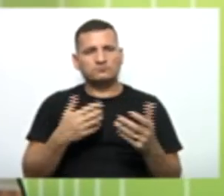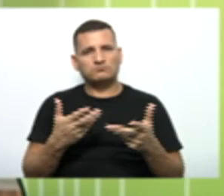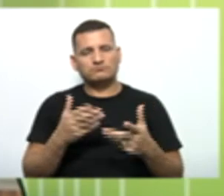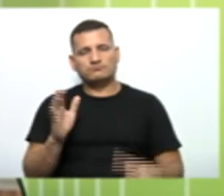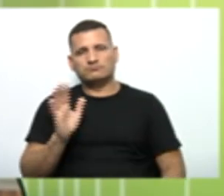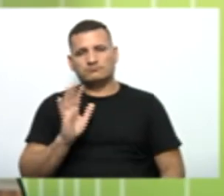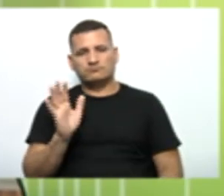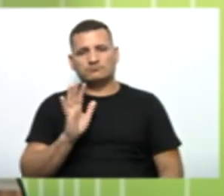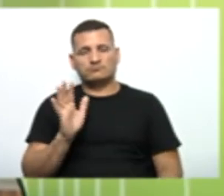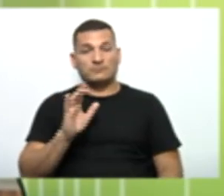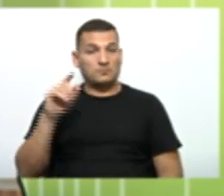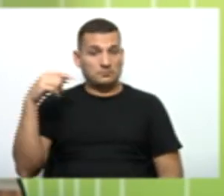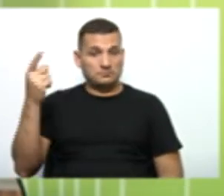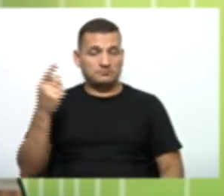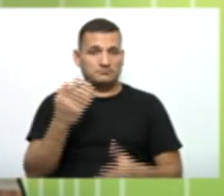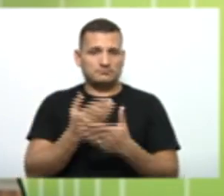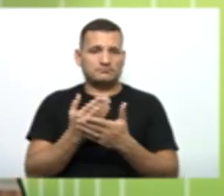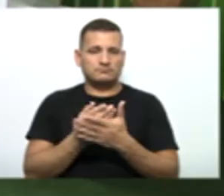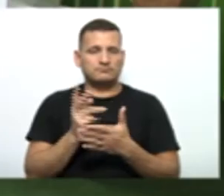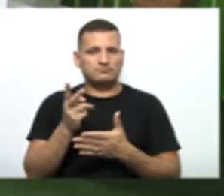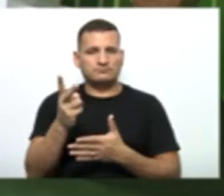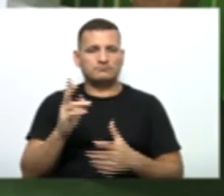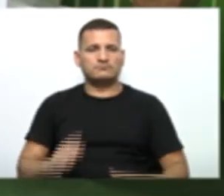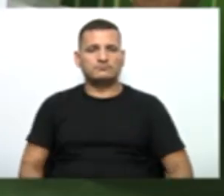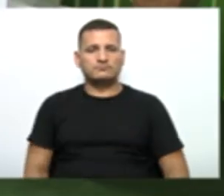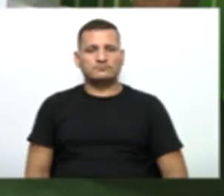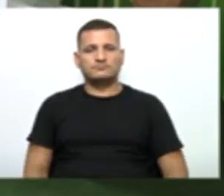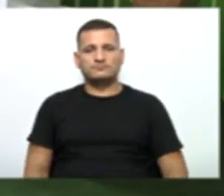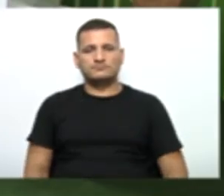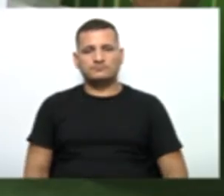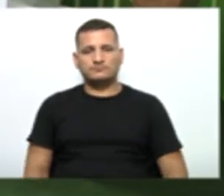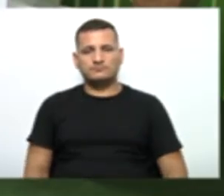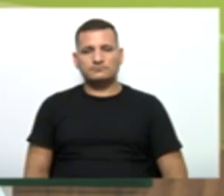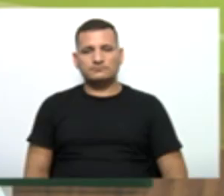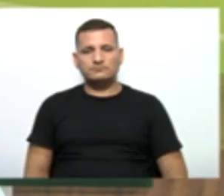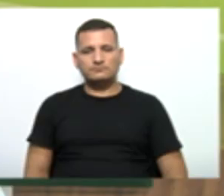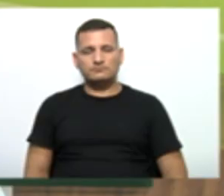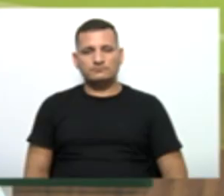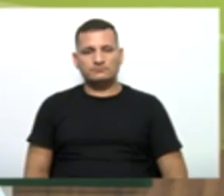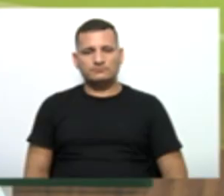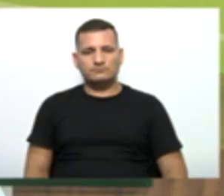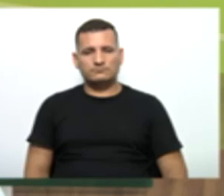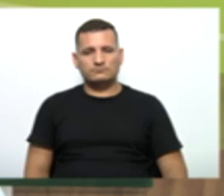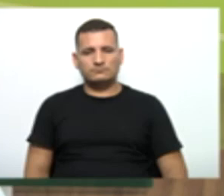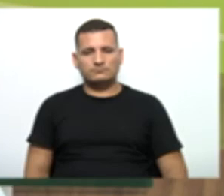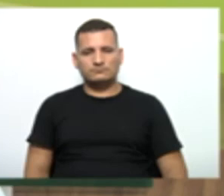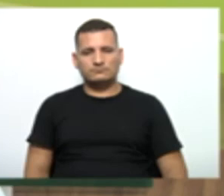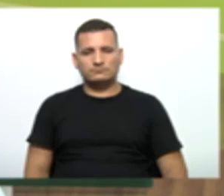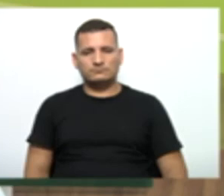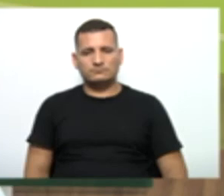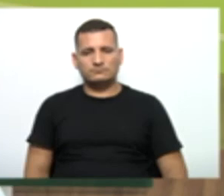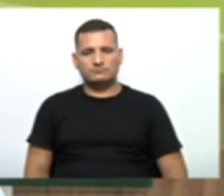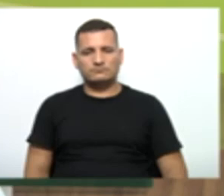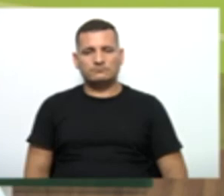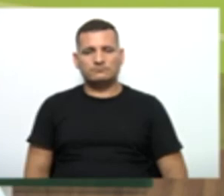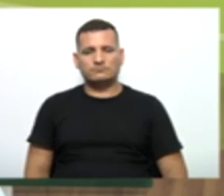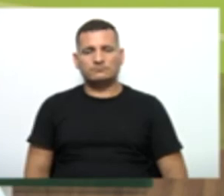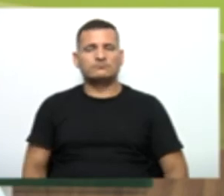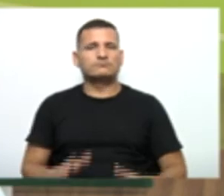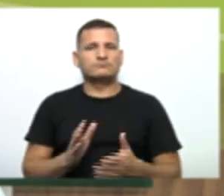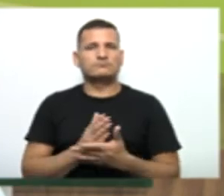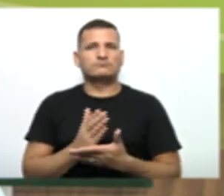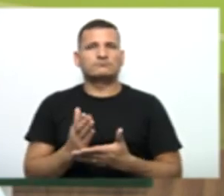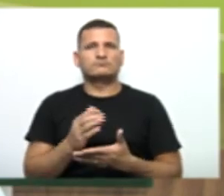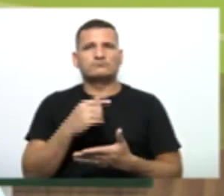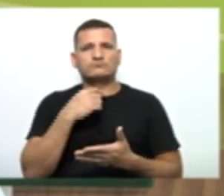hoje, e a próxima aula a gente continua, né, professor? Isso, correto. Mas é porque tem o pessoal que está com mais dúvida, para